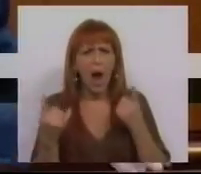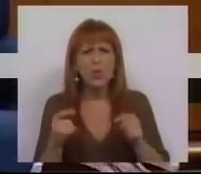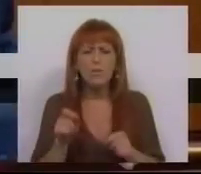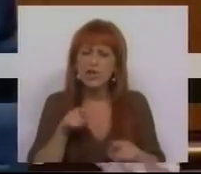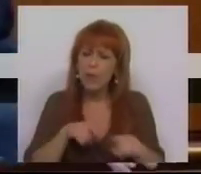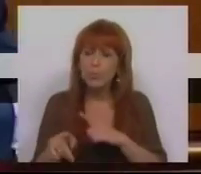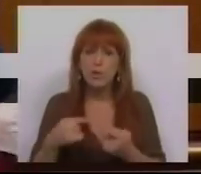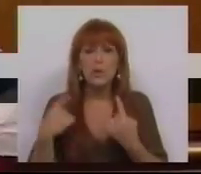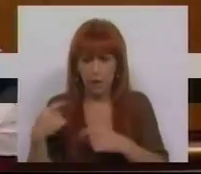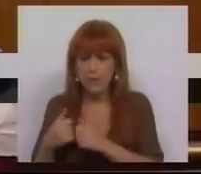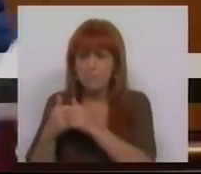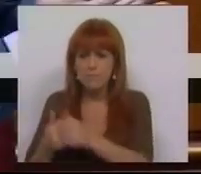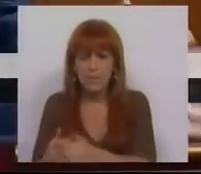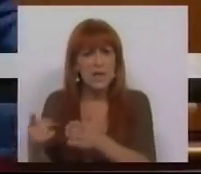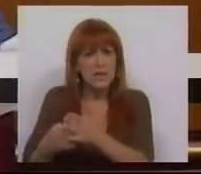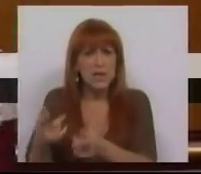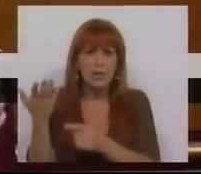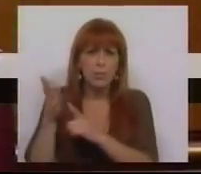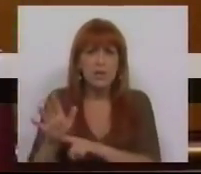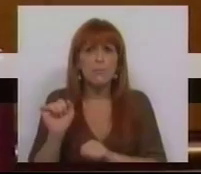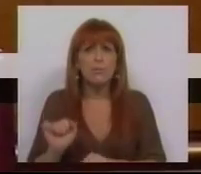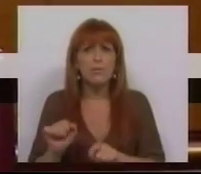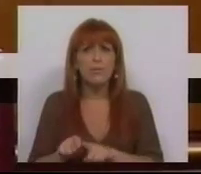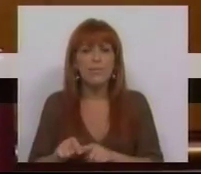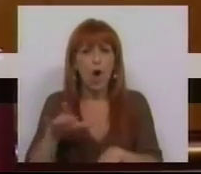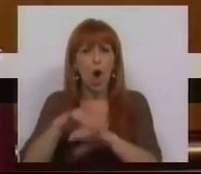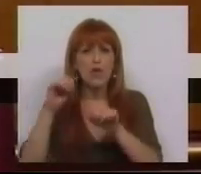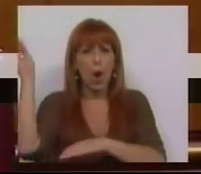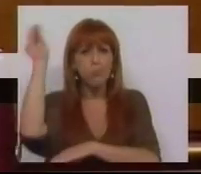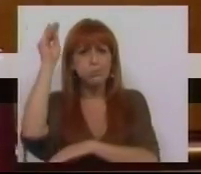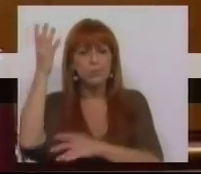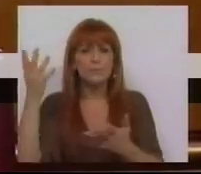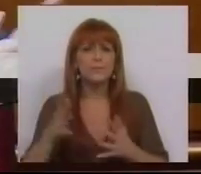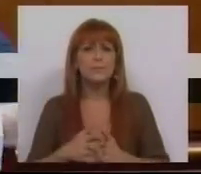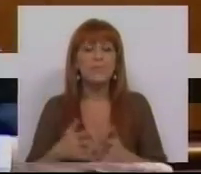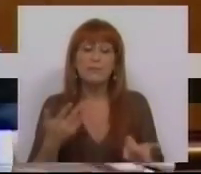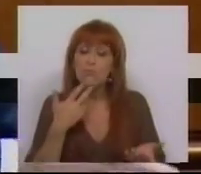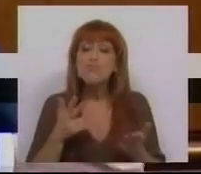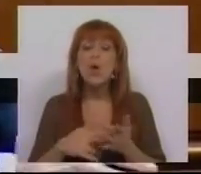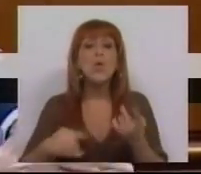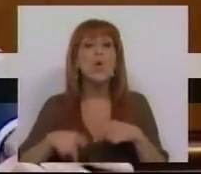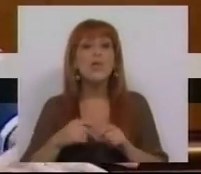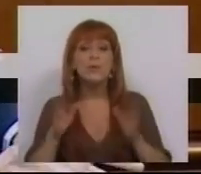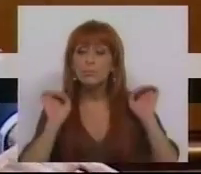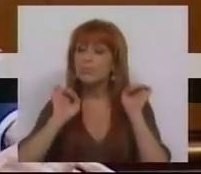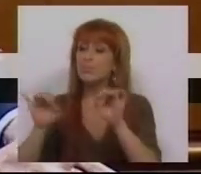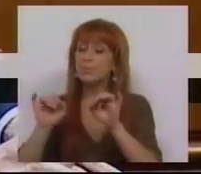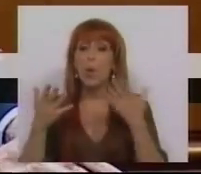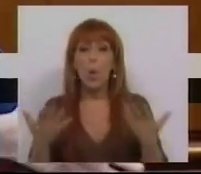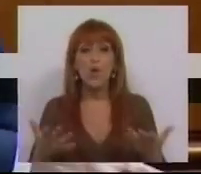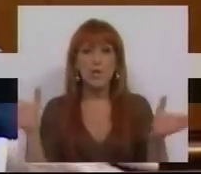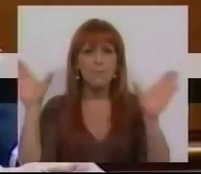das políticas que também têm sido necessárias, nomeadamente, por exemplo, nos hospitais do interior. É verdade que nós temos canalizado